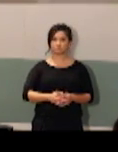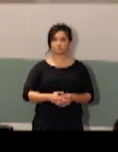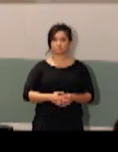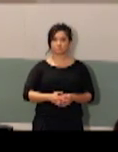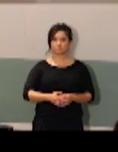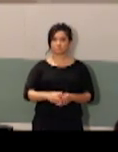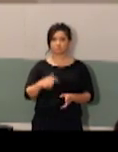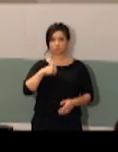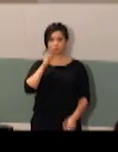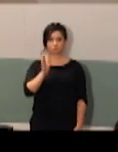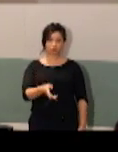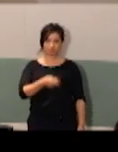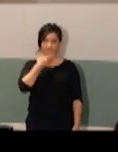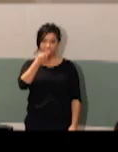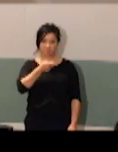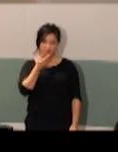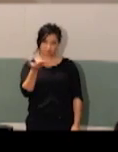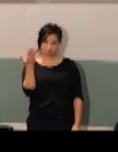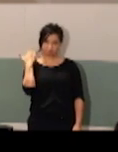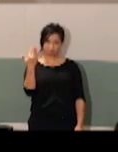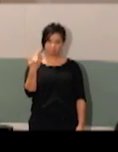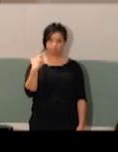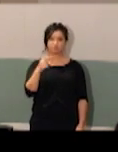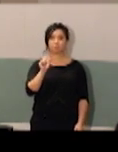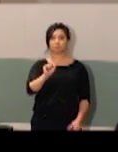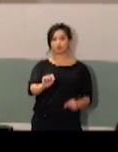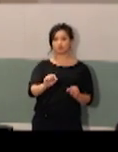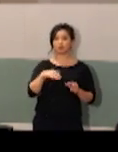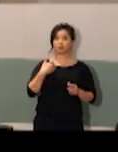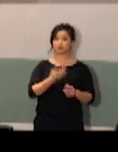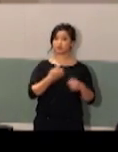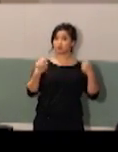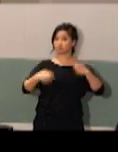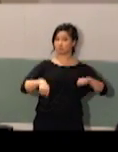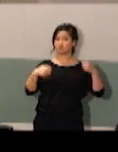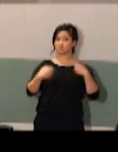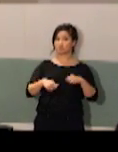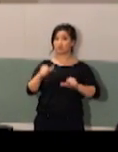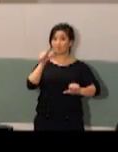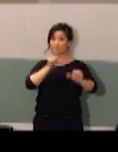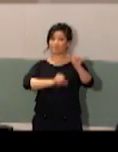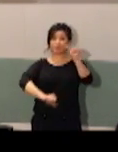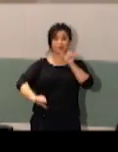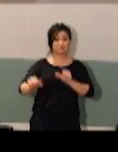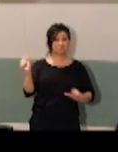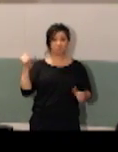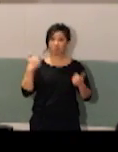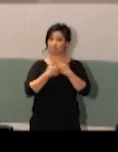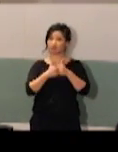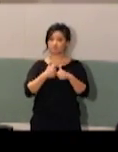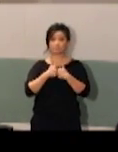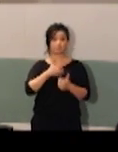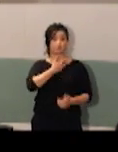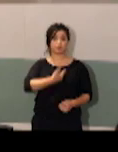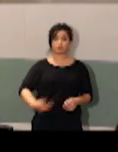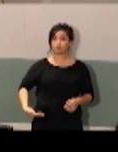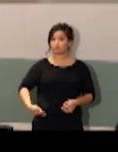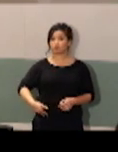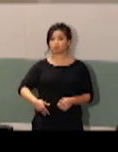bloco anterior que é preciso fazer uma revolução no transporte público do Distrito